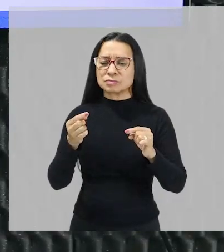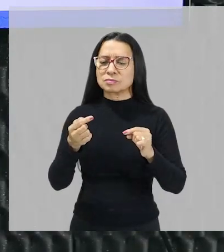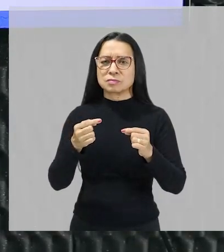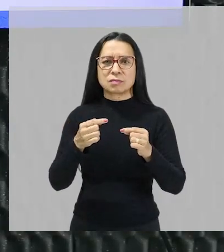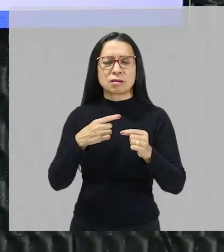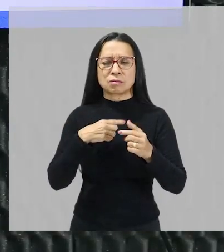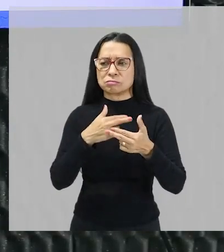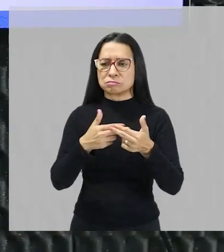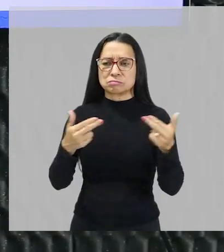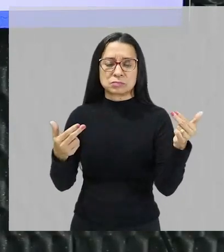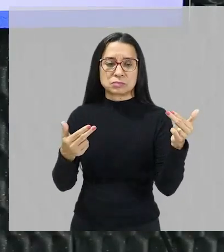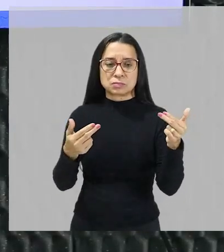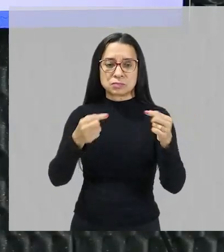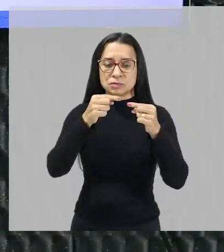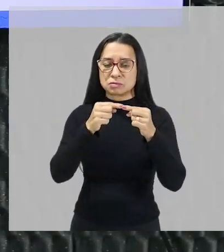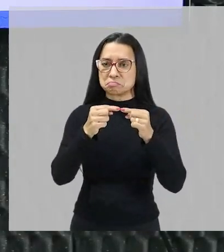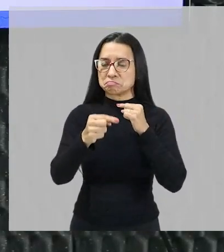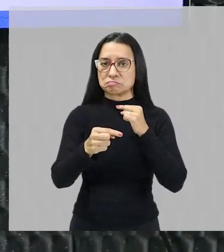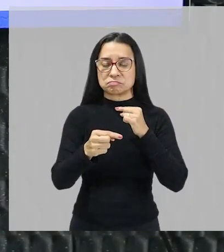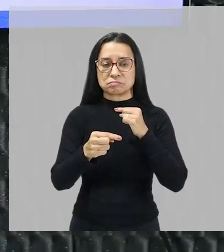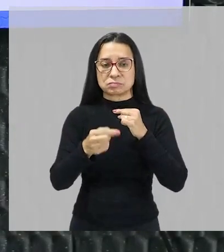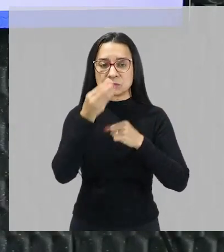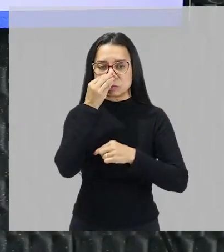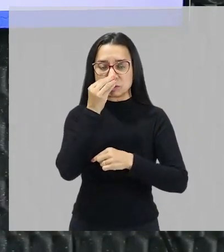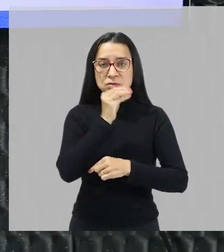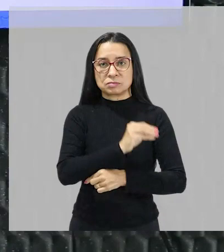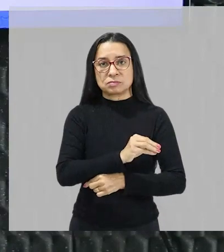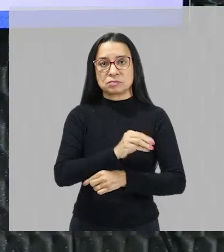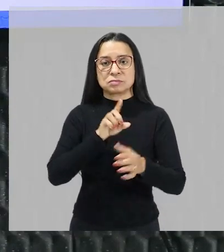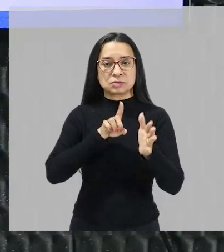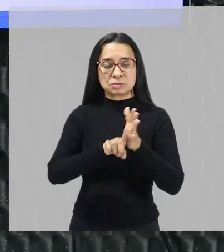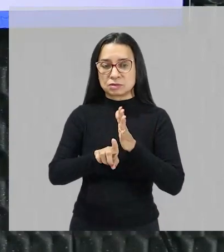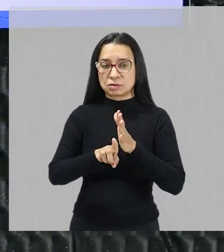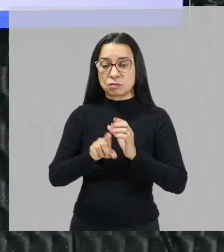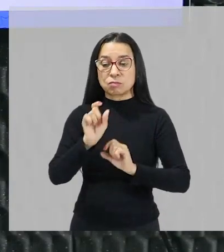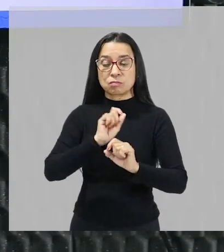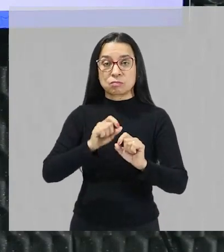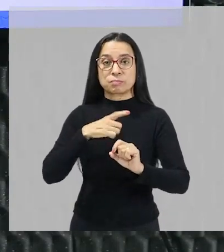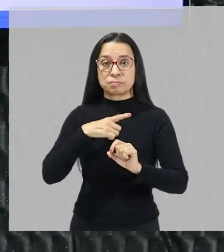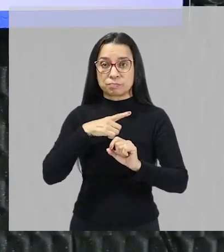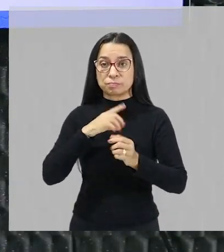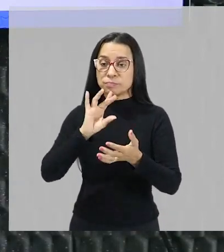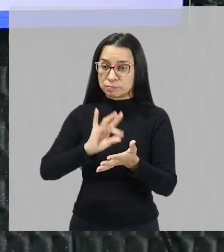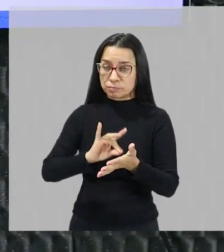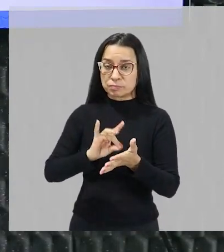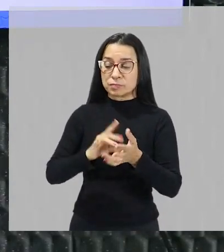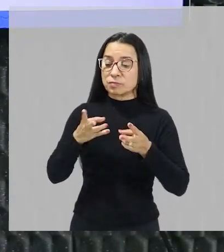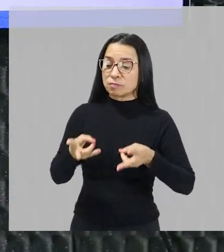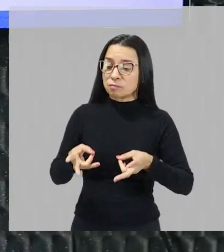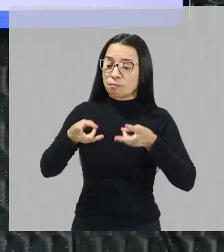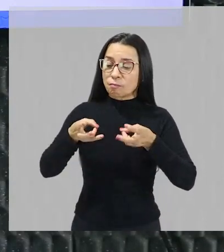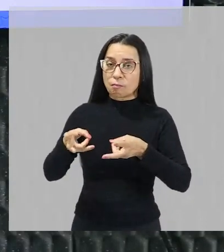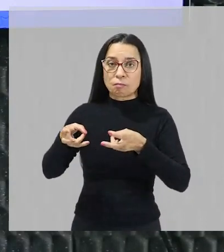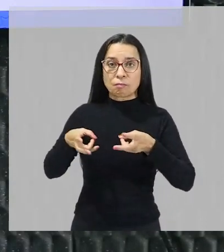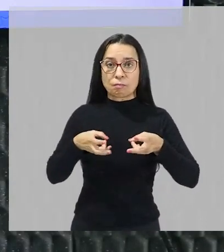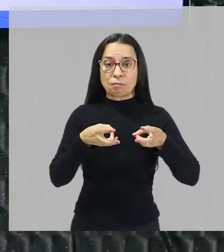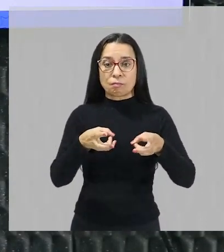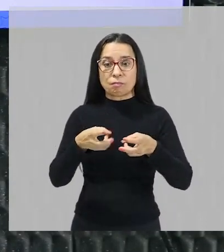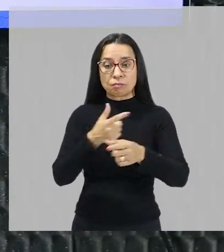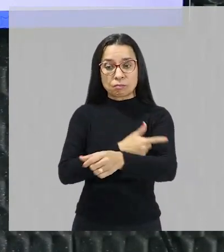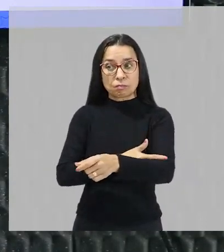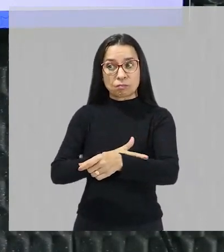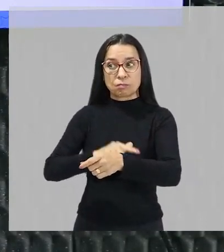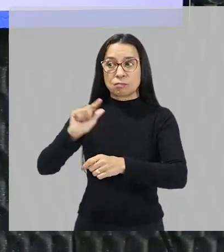rejeitada na questão? Não tem. O que existe é uma absorção de hábitos estrangeiros, né, que